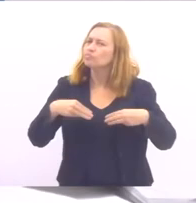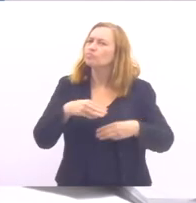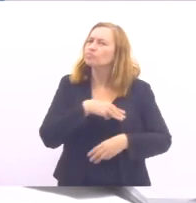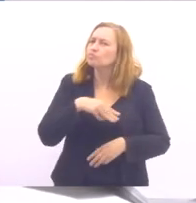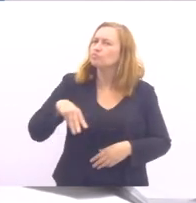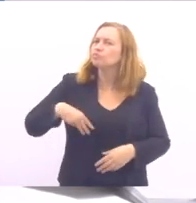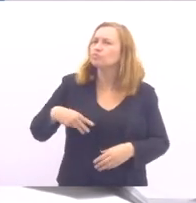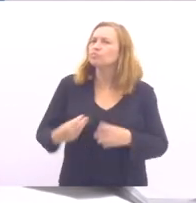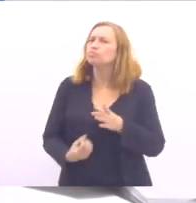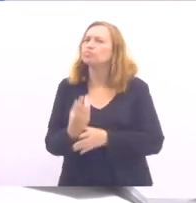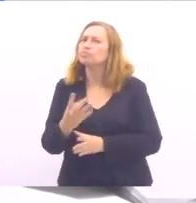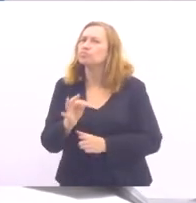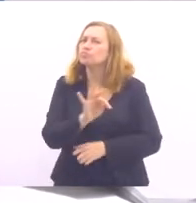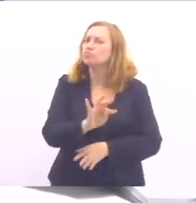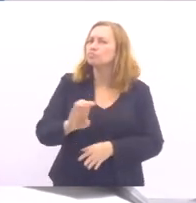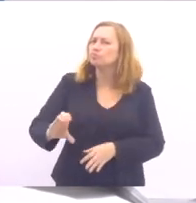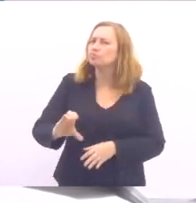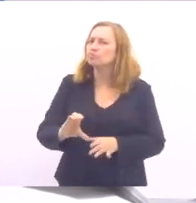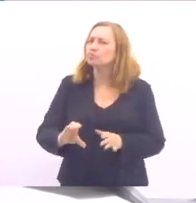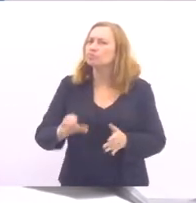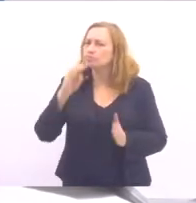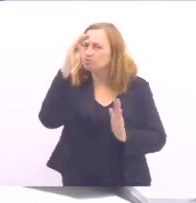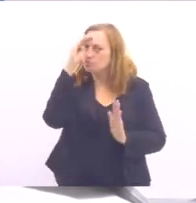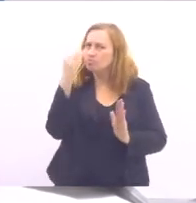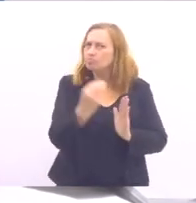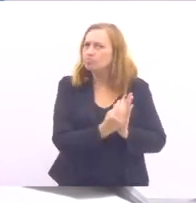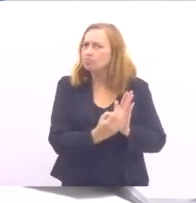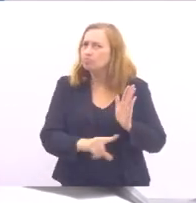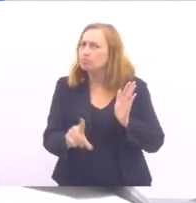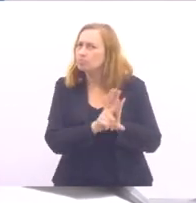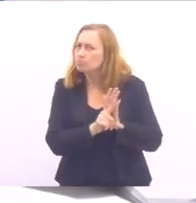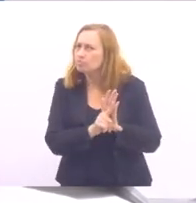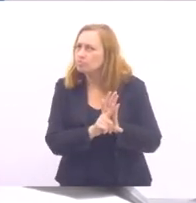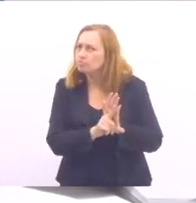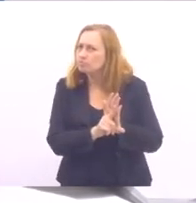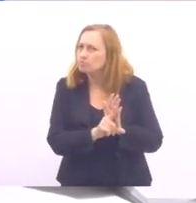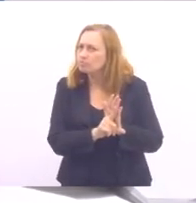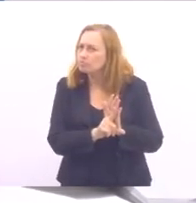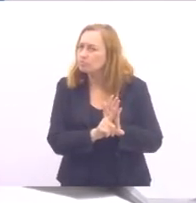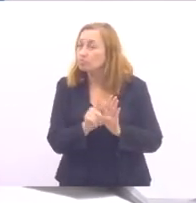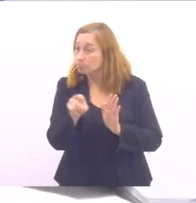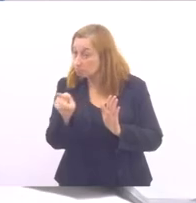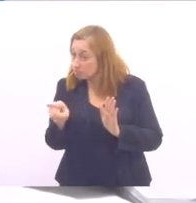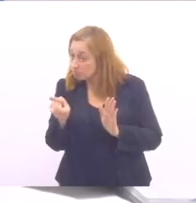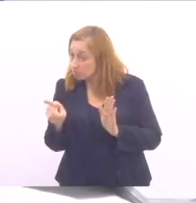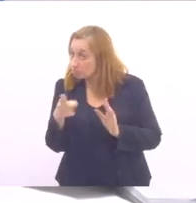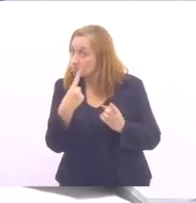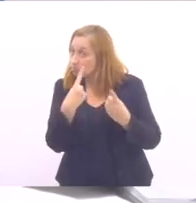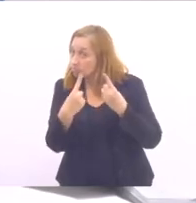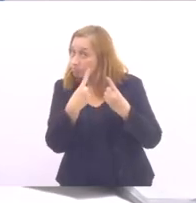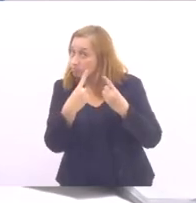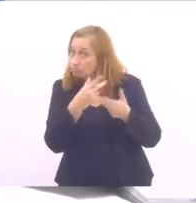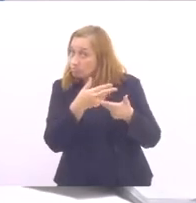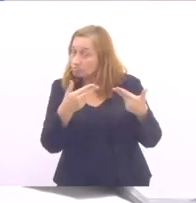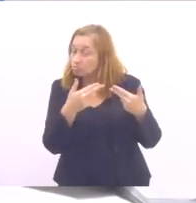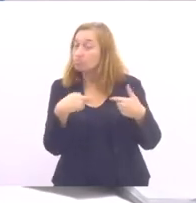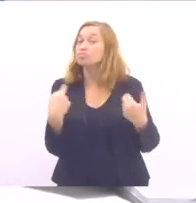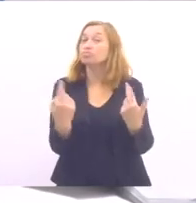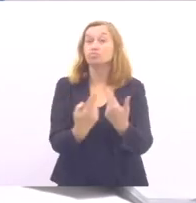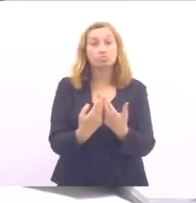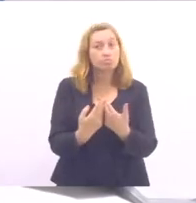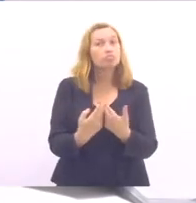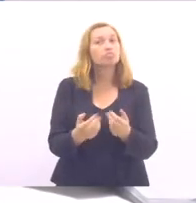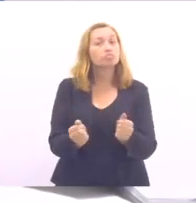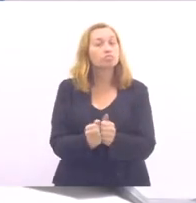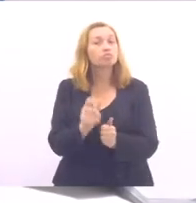um TAC para o cumprimento da lei, lei essa que foi discutida em várias audiências com